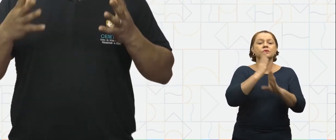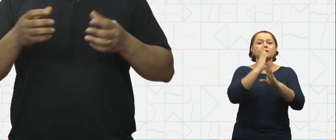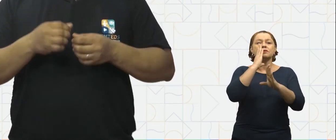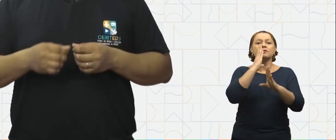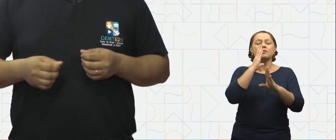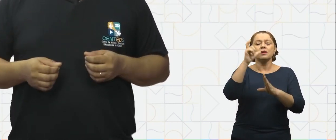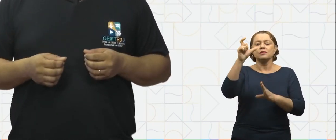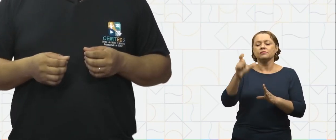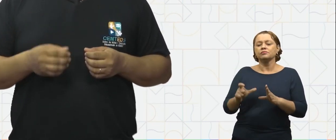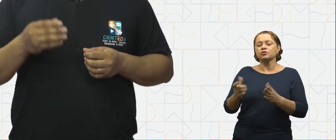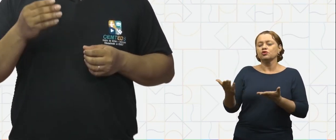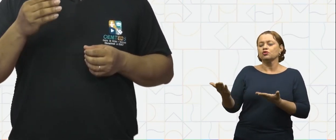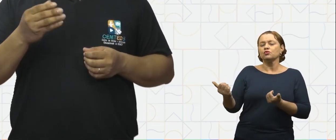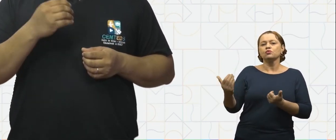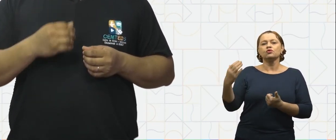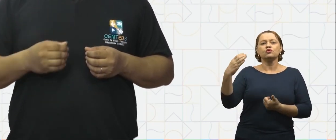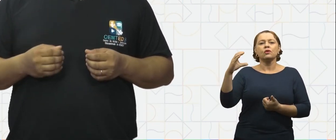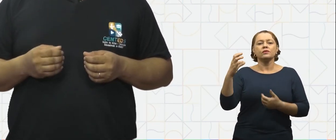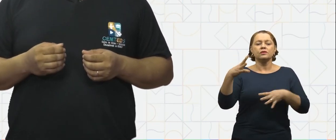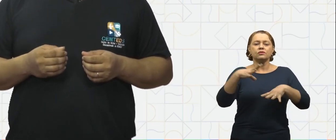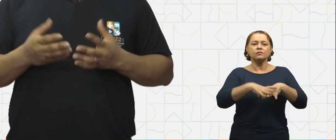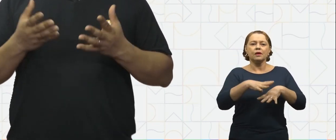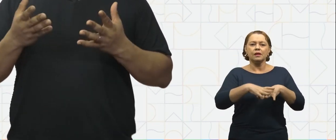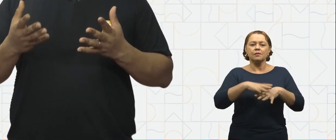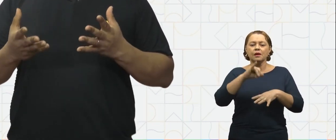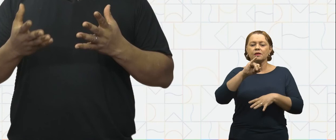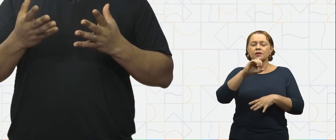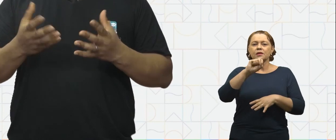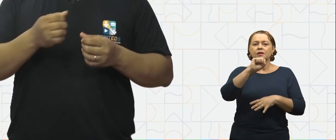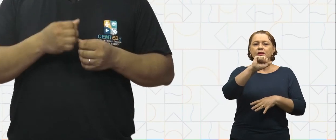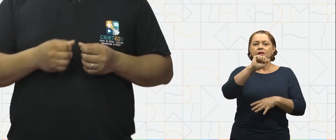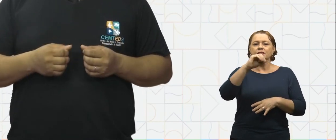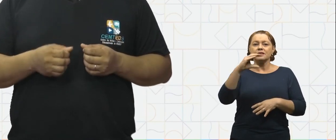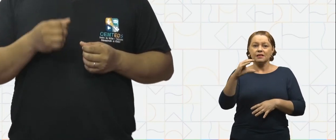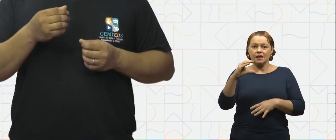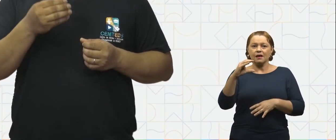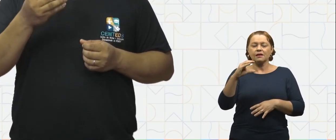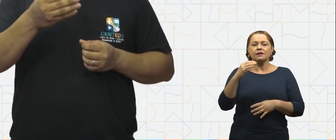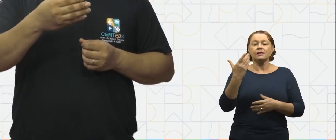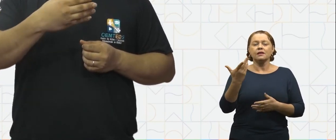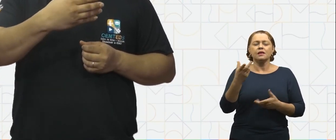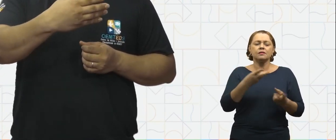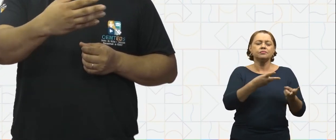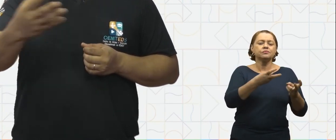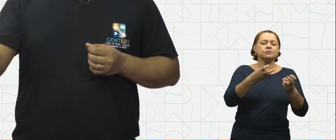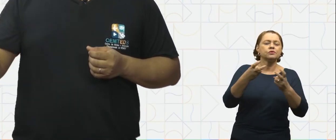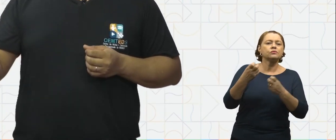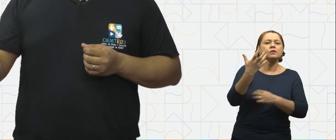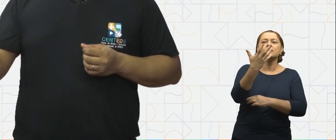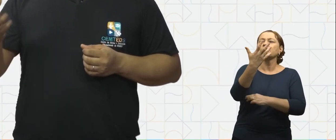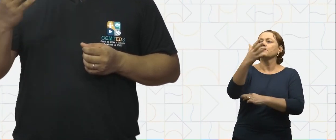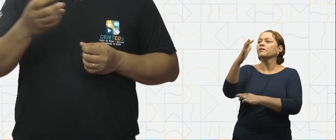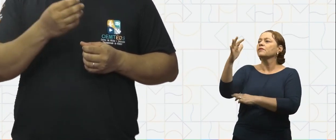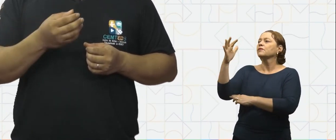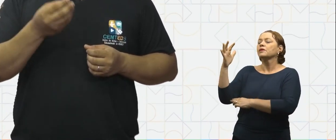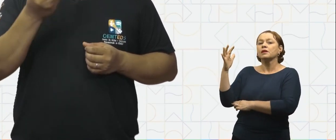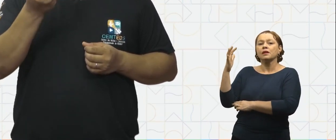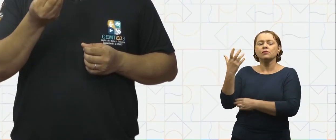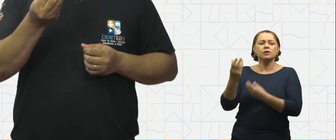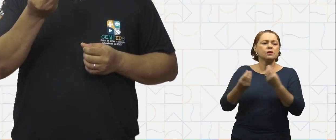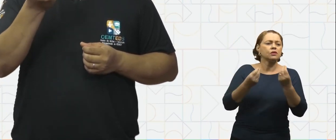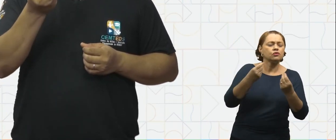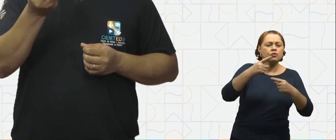de um grande cientista e matemático chamado Isaac Newton, que observou a natureza de como